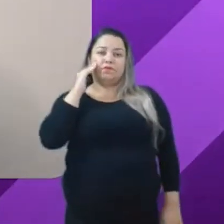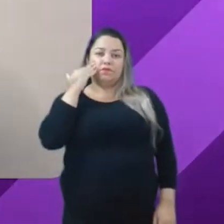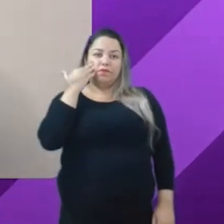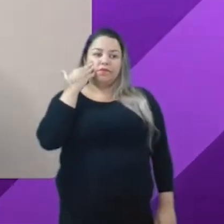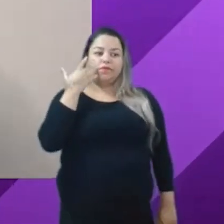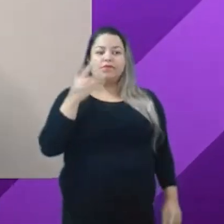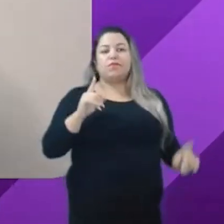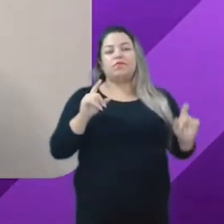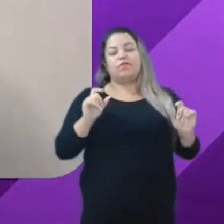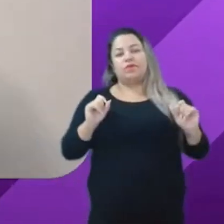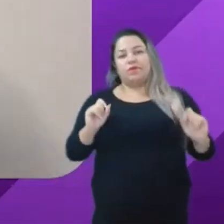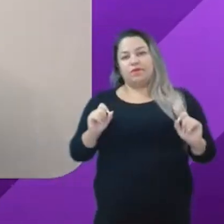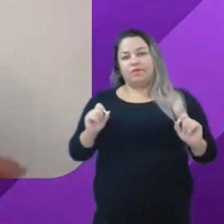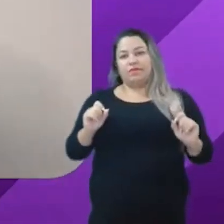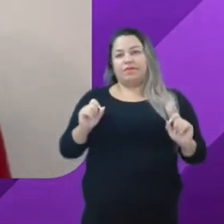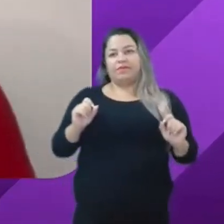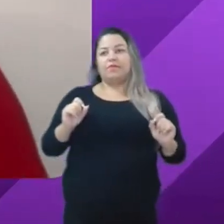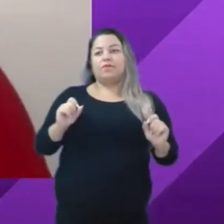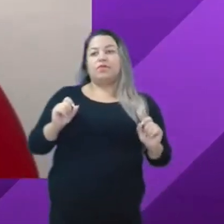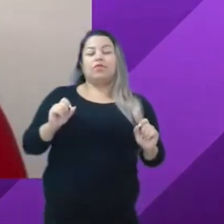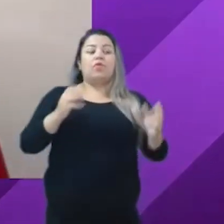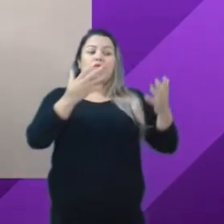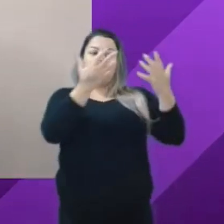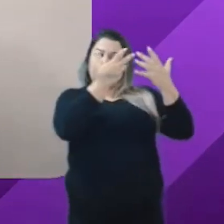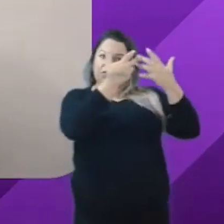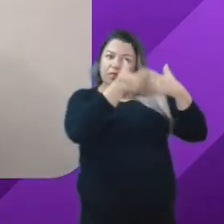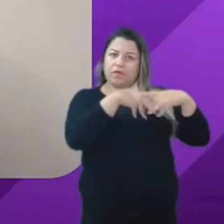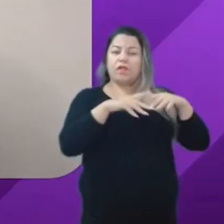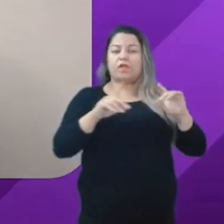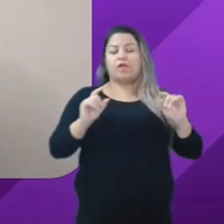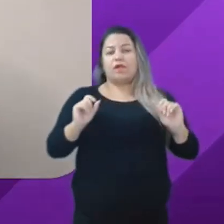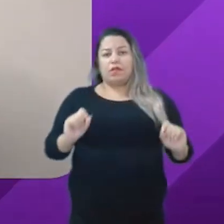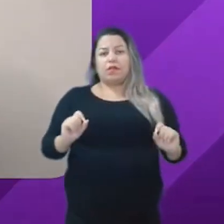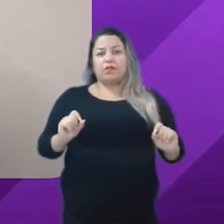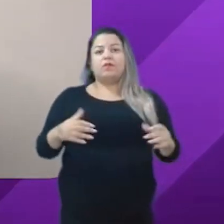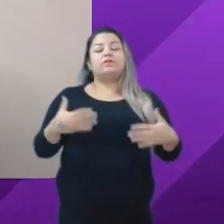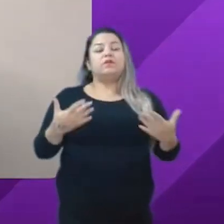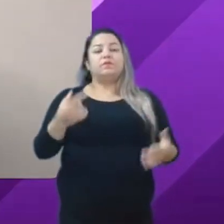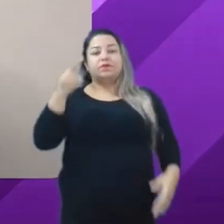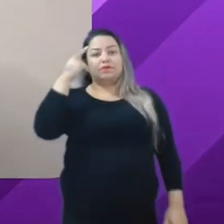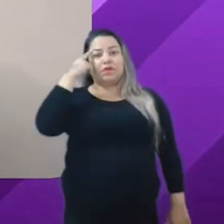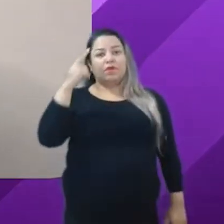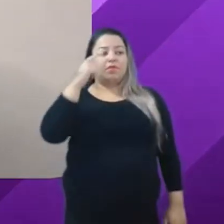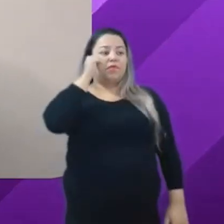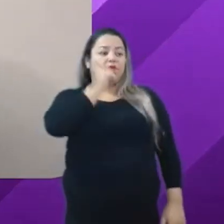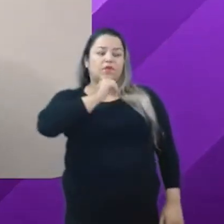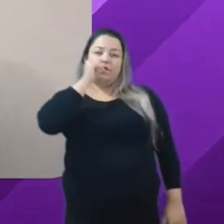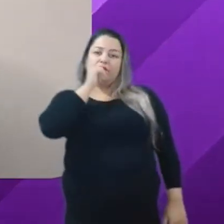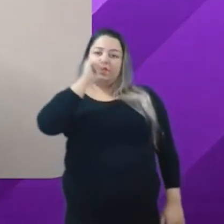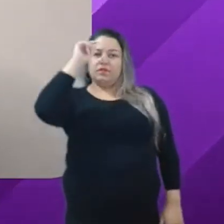e o que reflete a partir disso. Então, me pensar como uma mulher